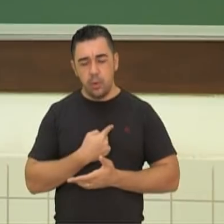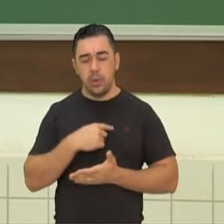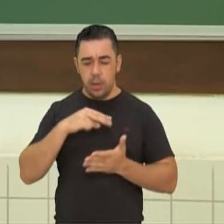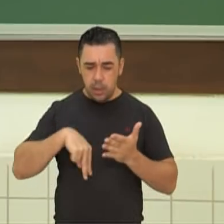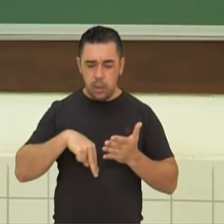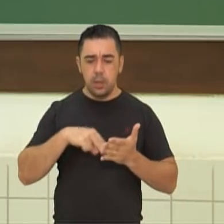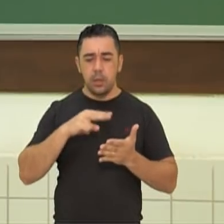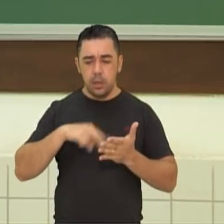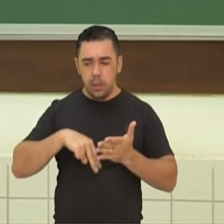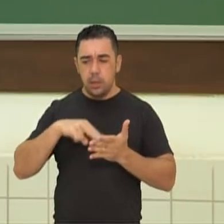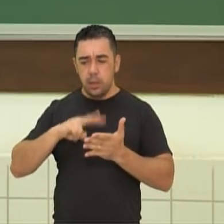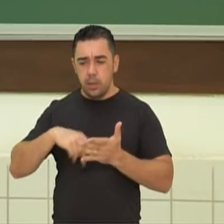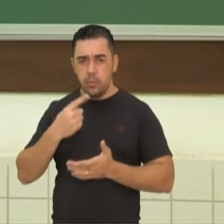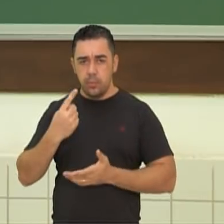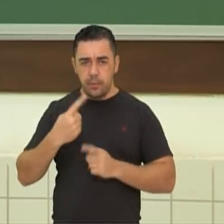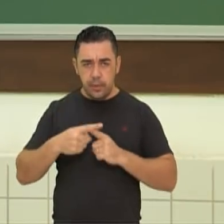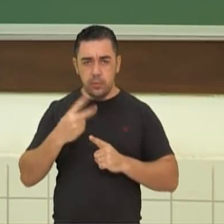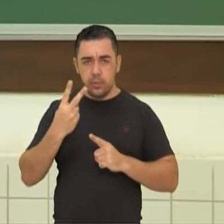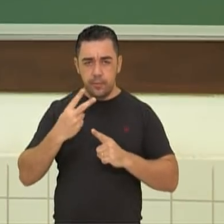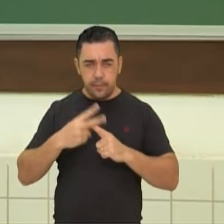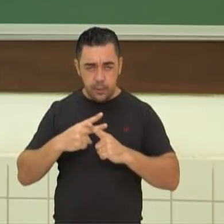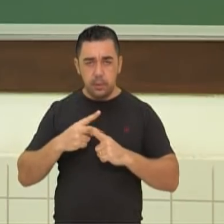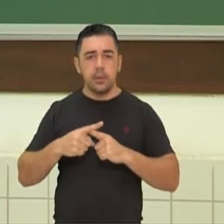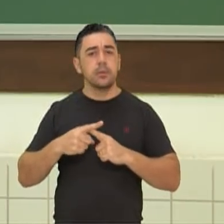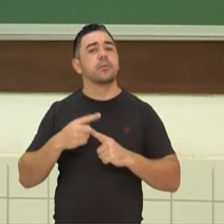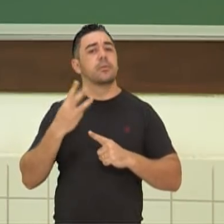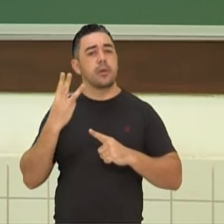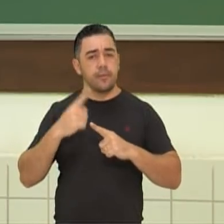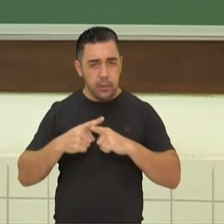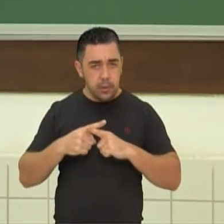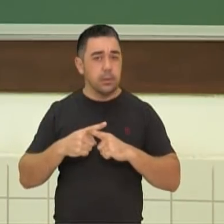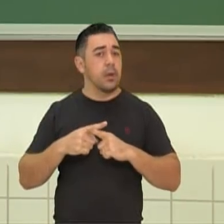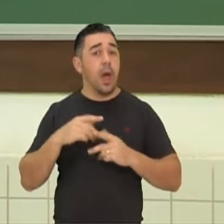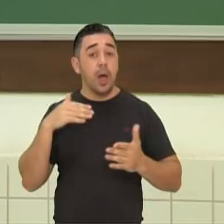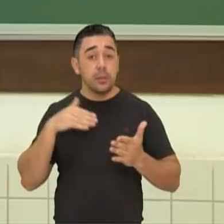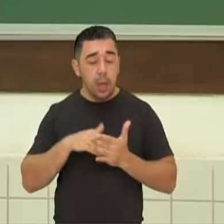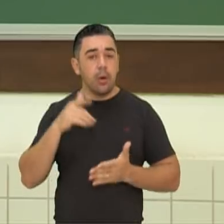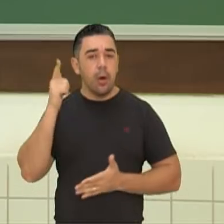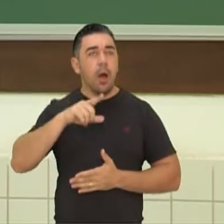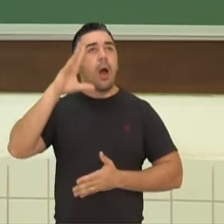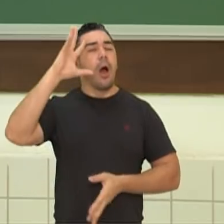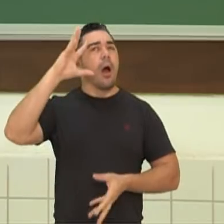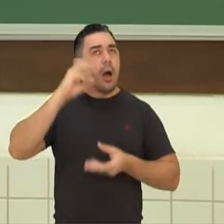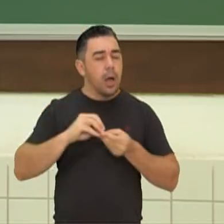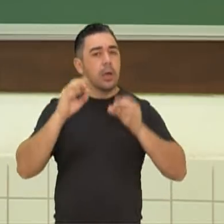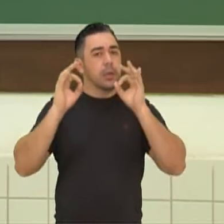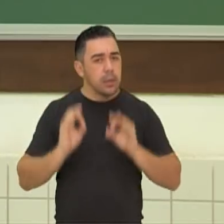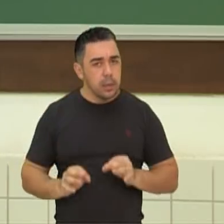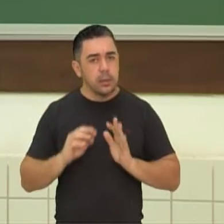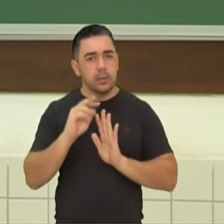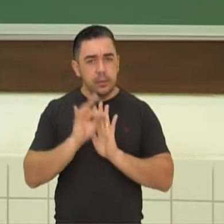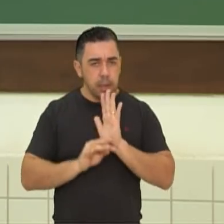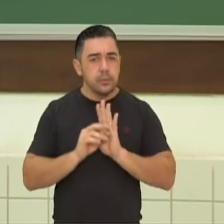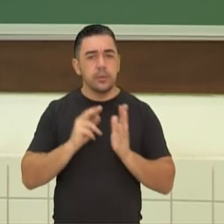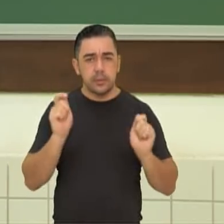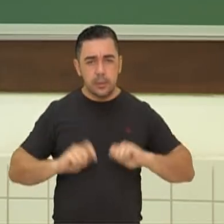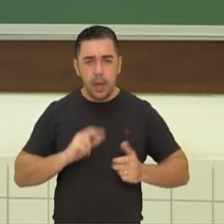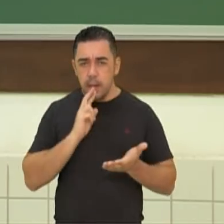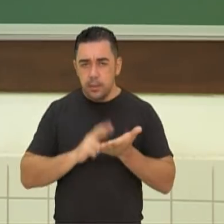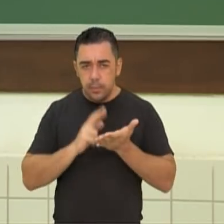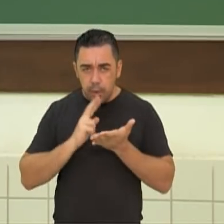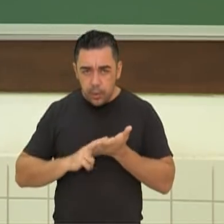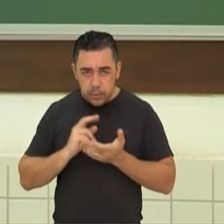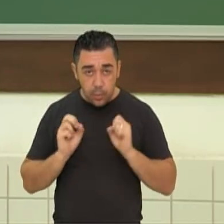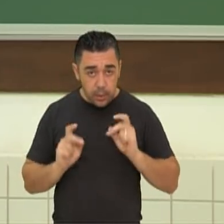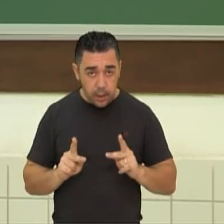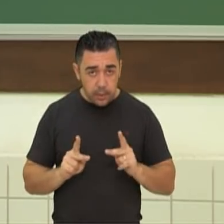vez, 2 vezes, 3 vezes, até que você entenda realmente o texto e aí possa responder o nosso questionamento,